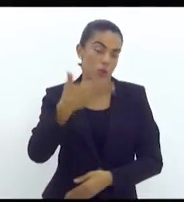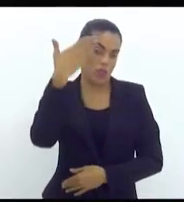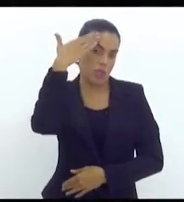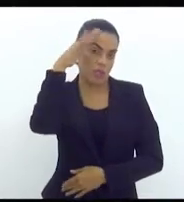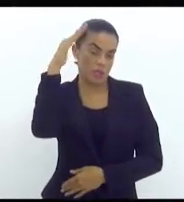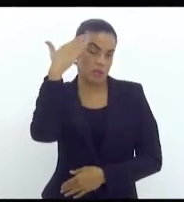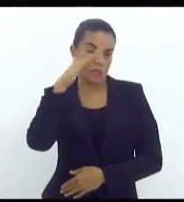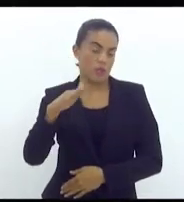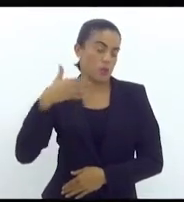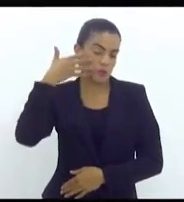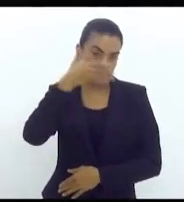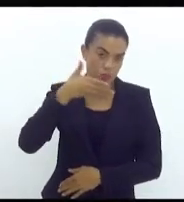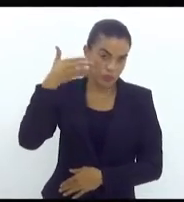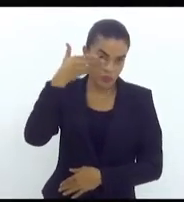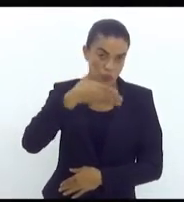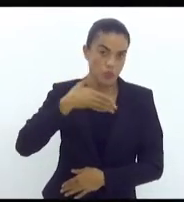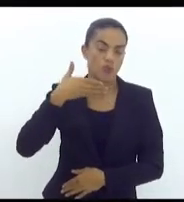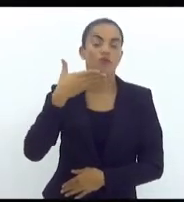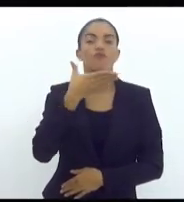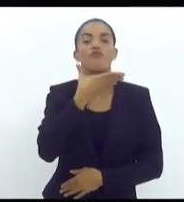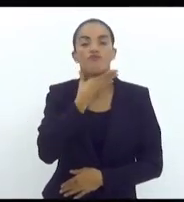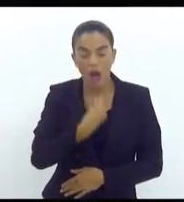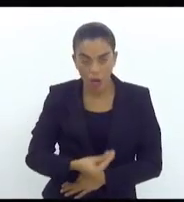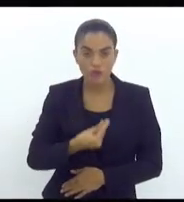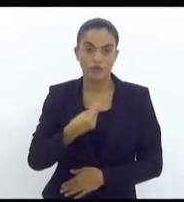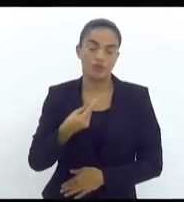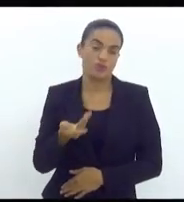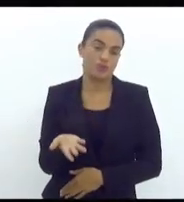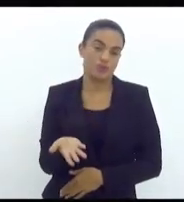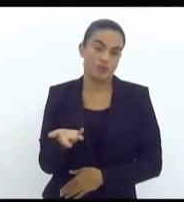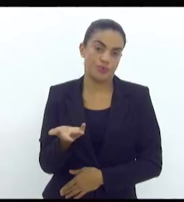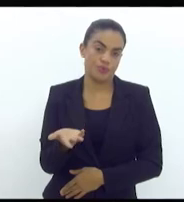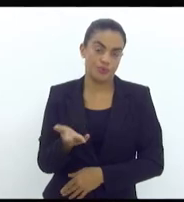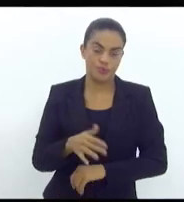no discurso hipócrita dele